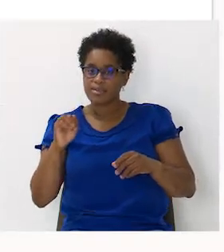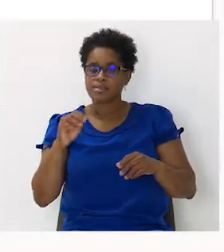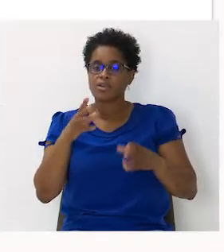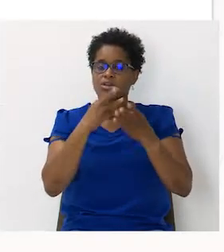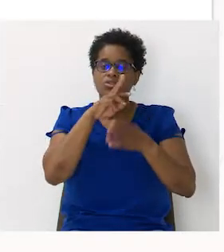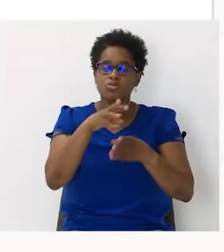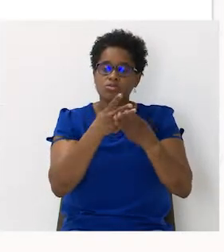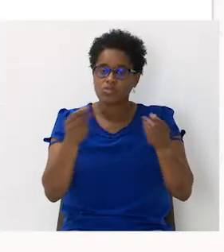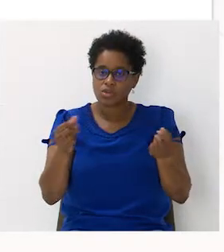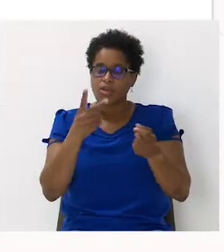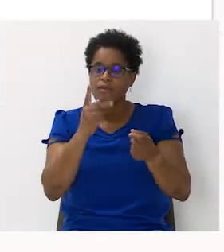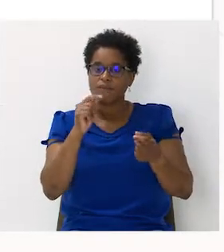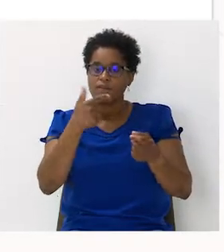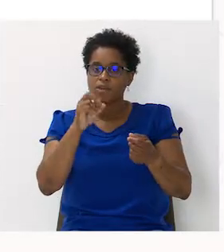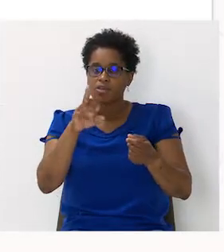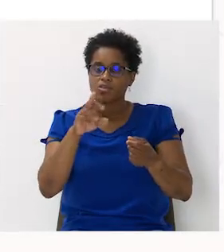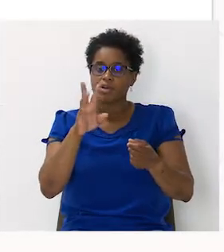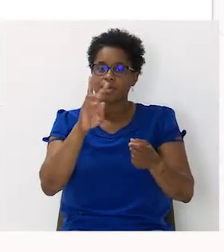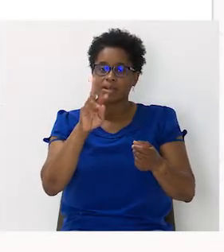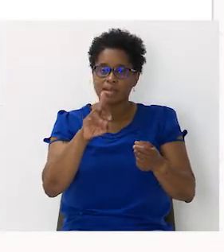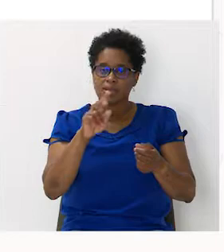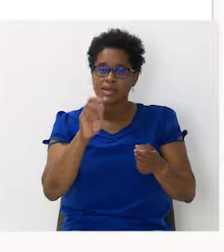chamamos vetor resultante.